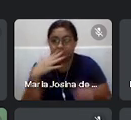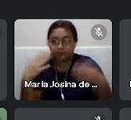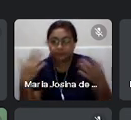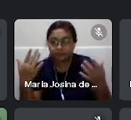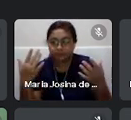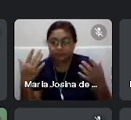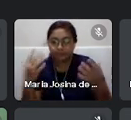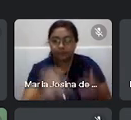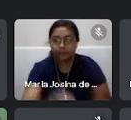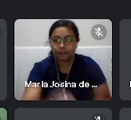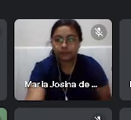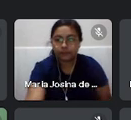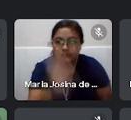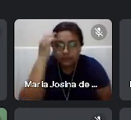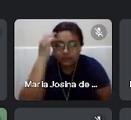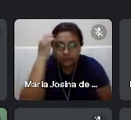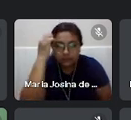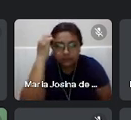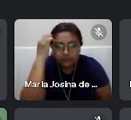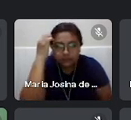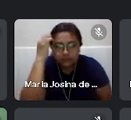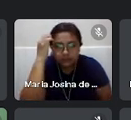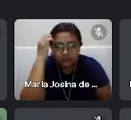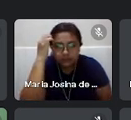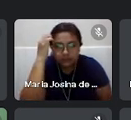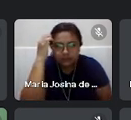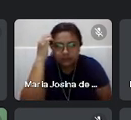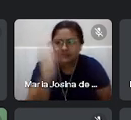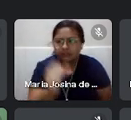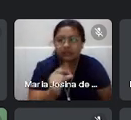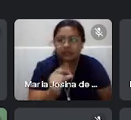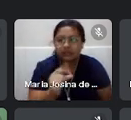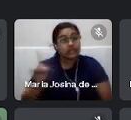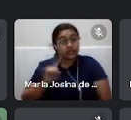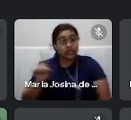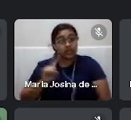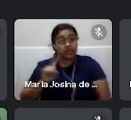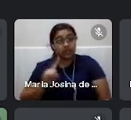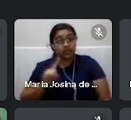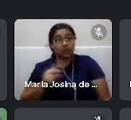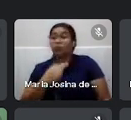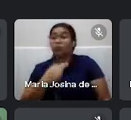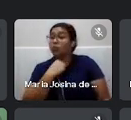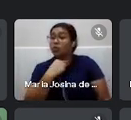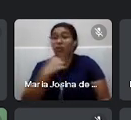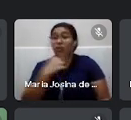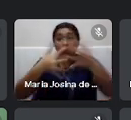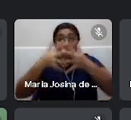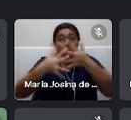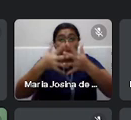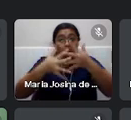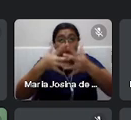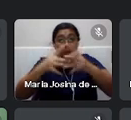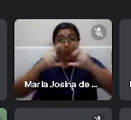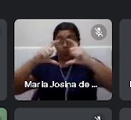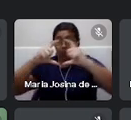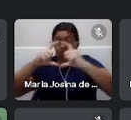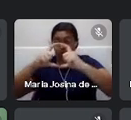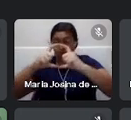ou não, professor? Não, gente, ó, não pode confundir círculo com